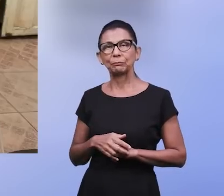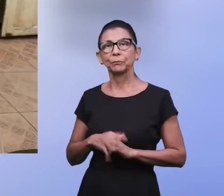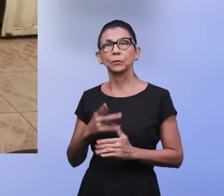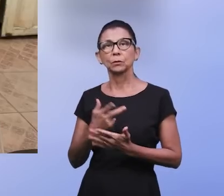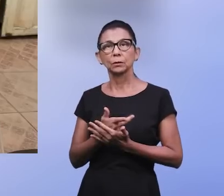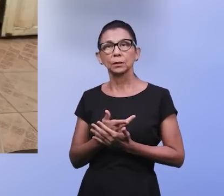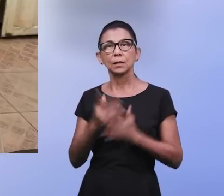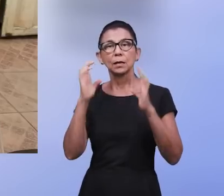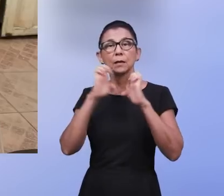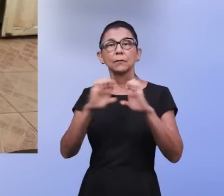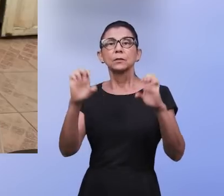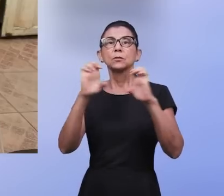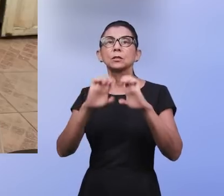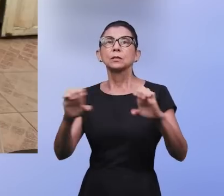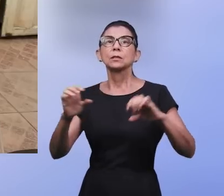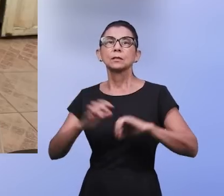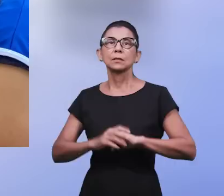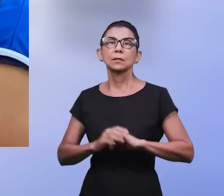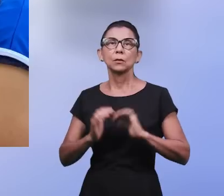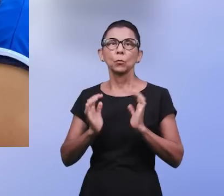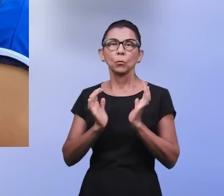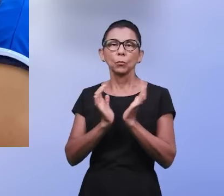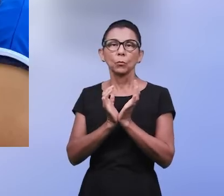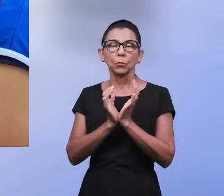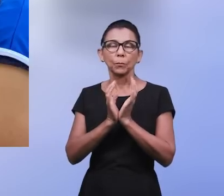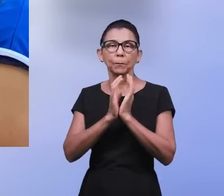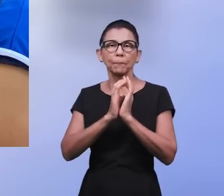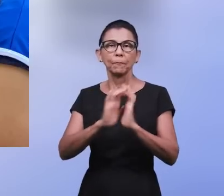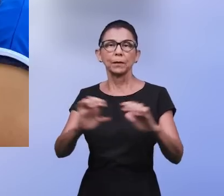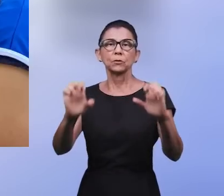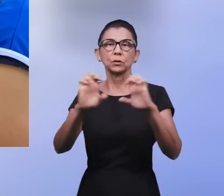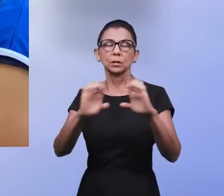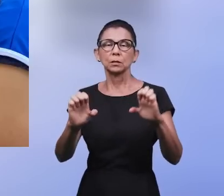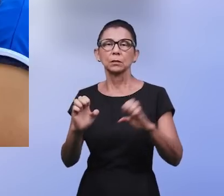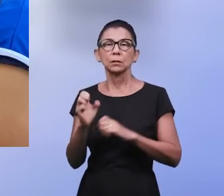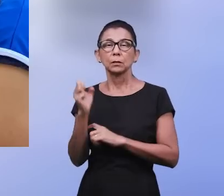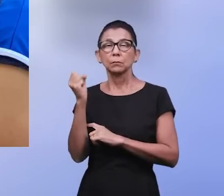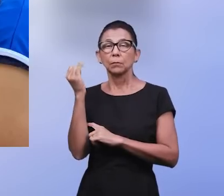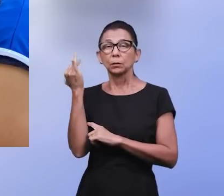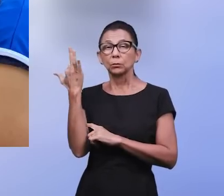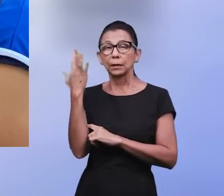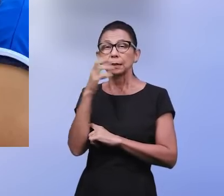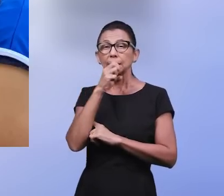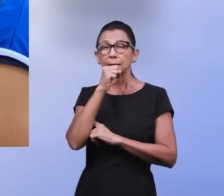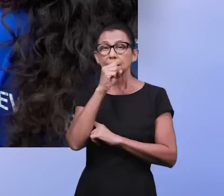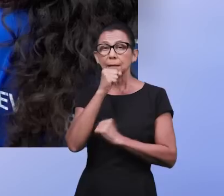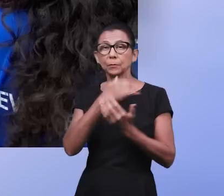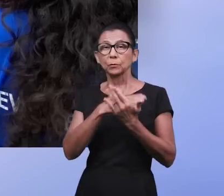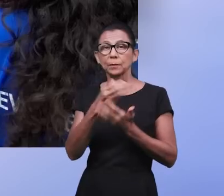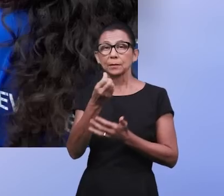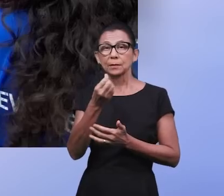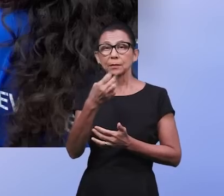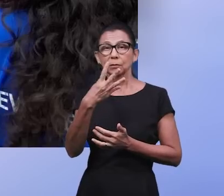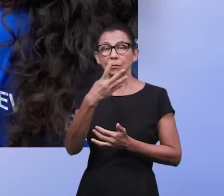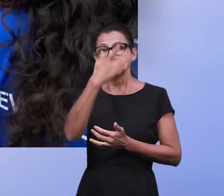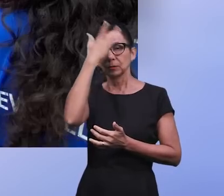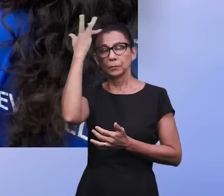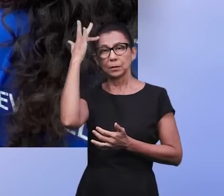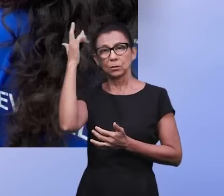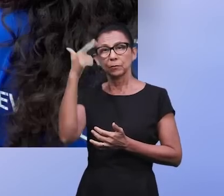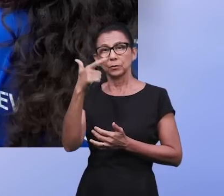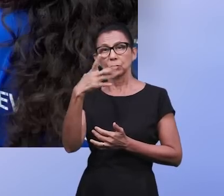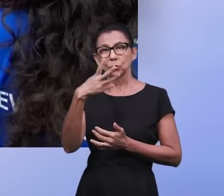uma evangelização com a caravana evangelística que começou na madrugada do sábado com 64 pessoas,